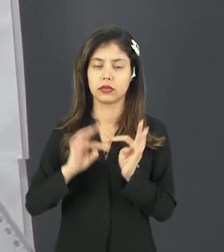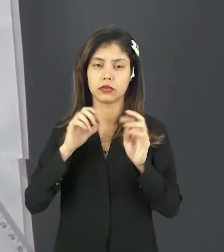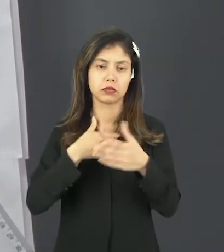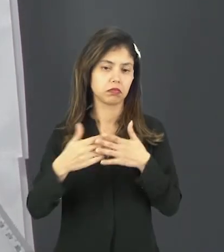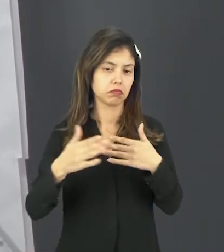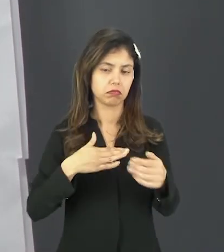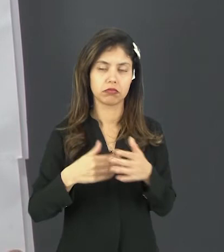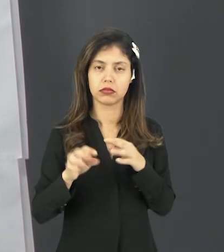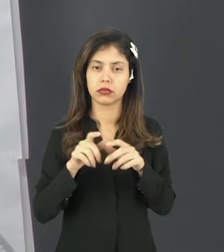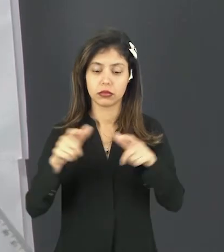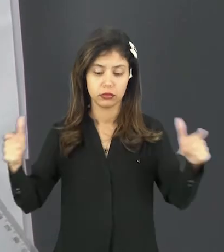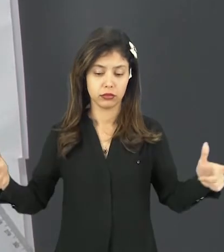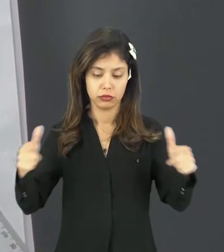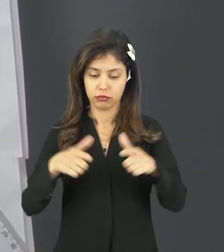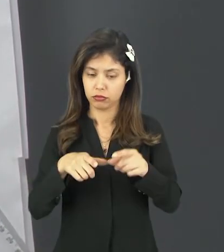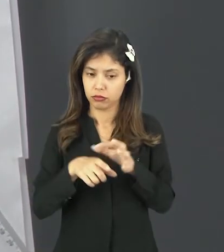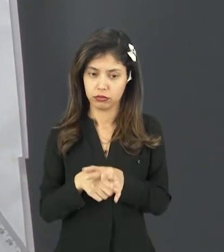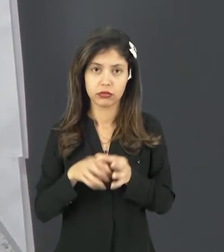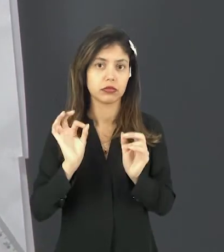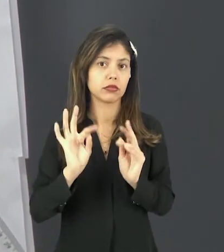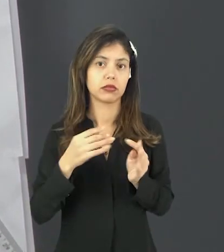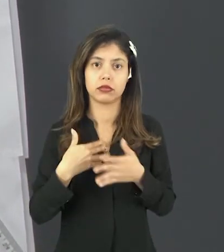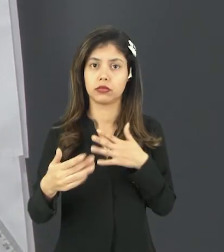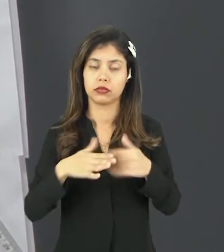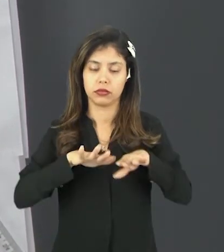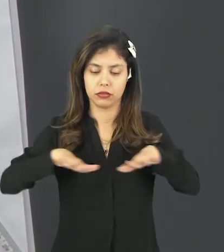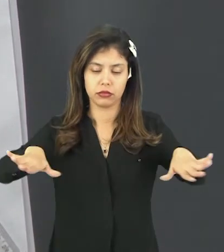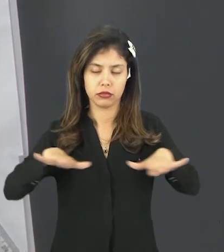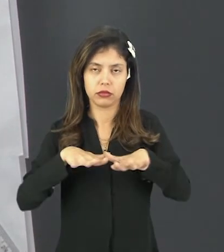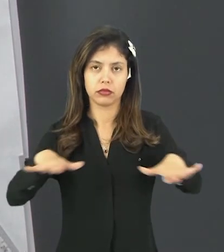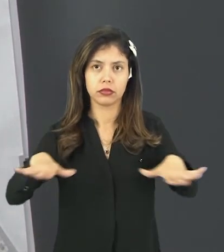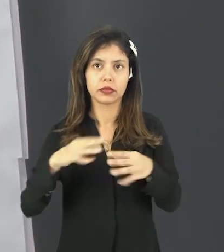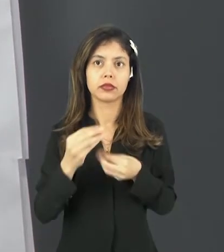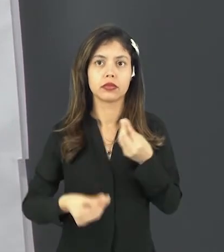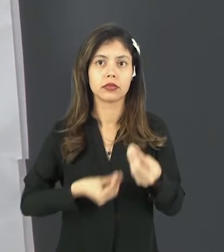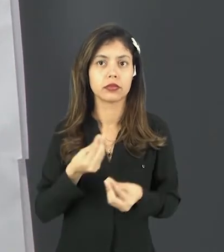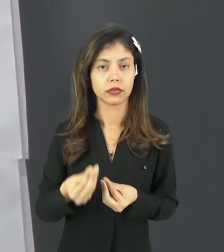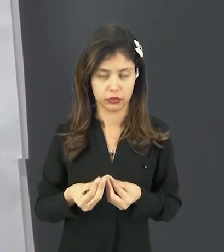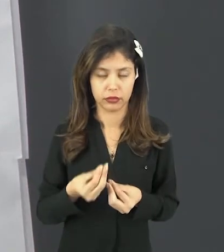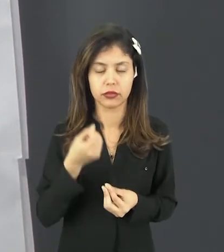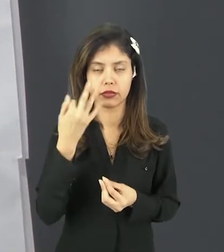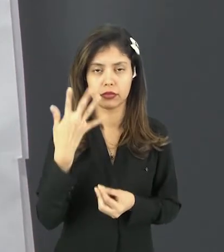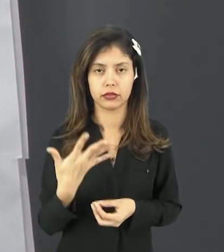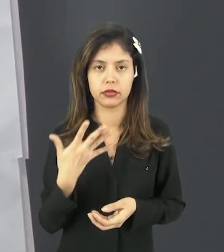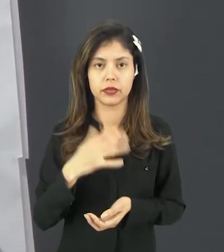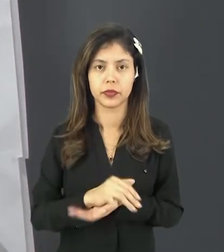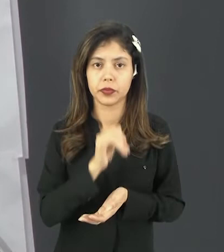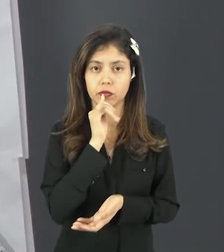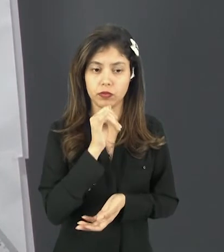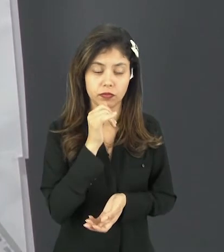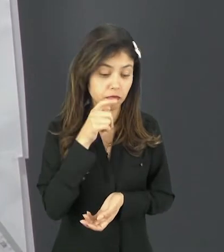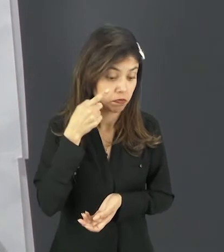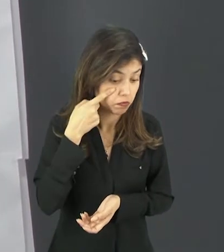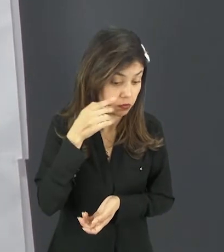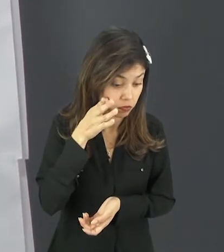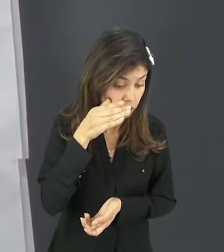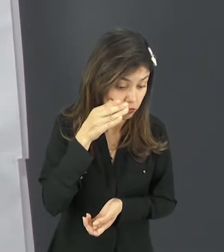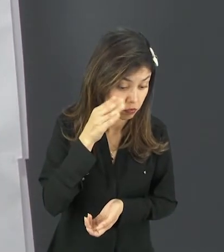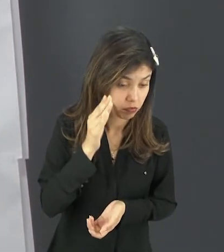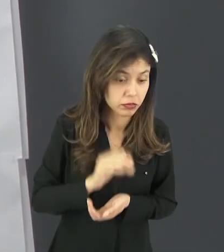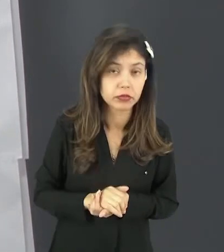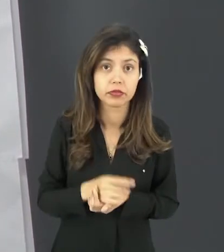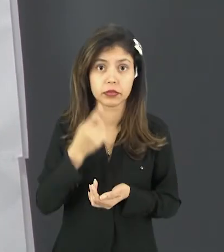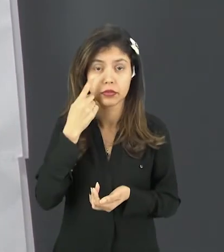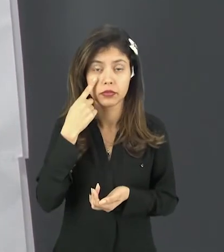tamanho, qualquer espécie, em alguma superfície, tá? Como fala aqui, ó. Olha o exemplo, a menina curiosa espiou a sala ao lado